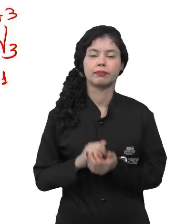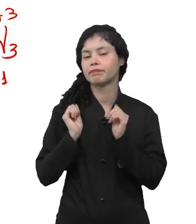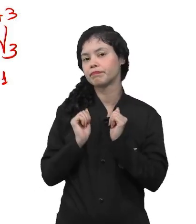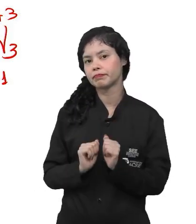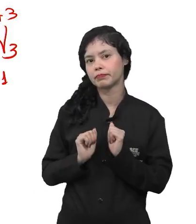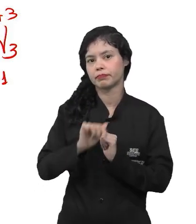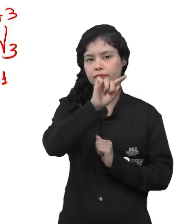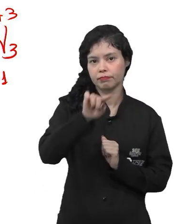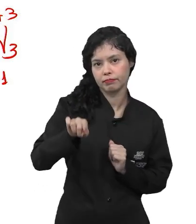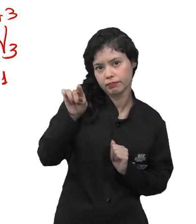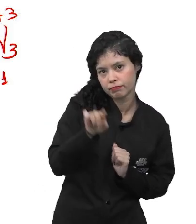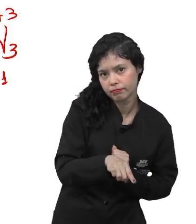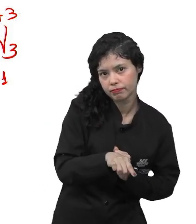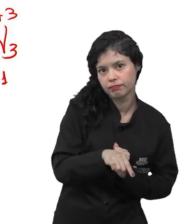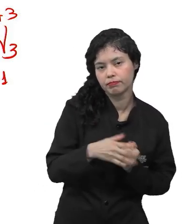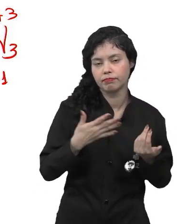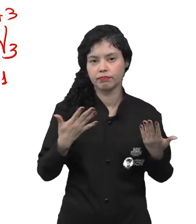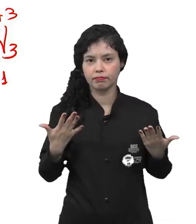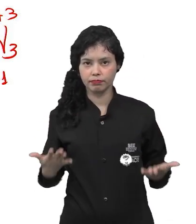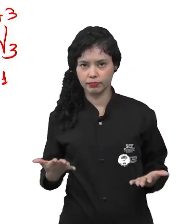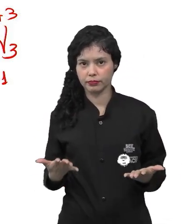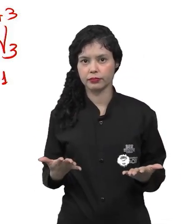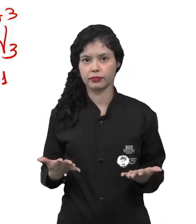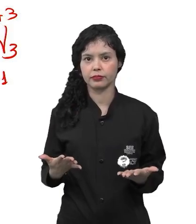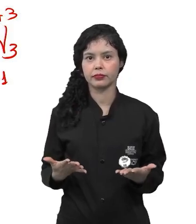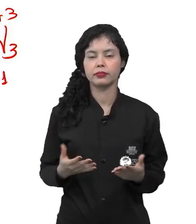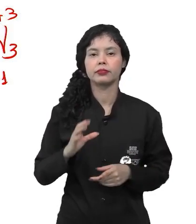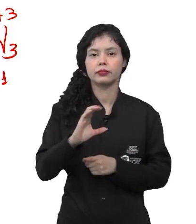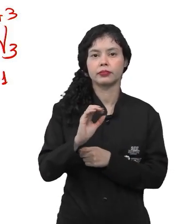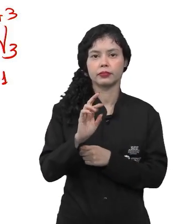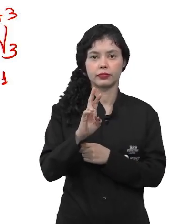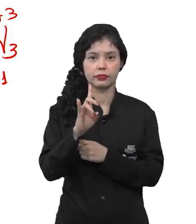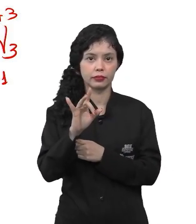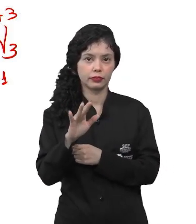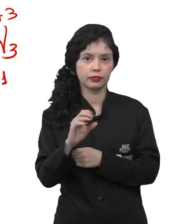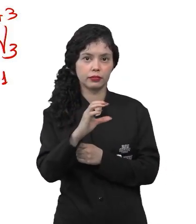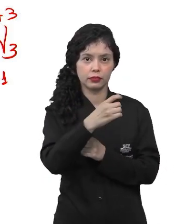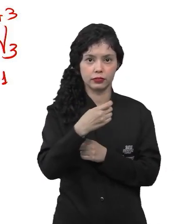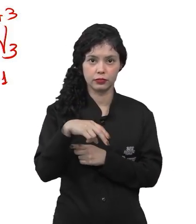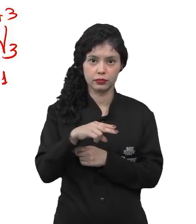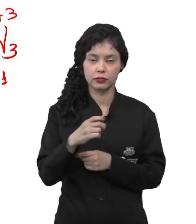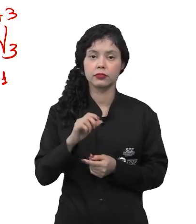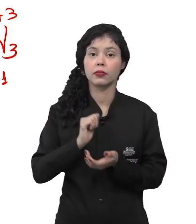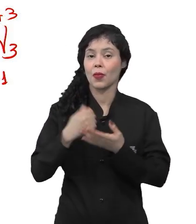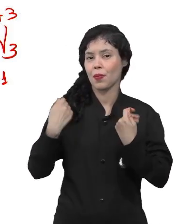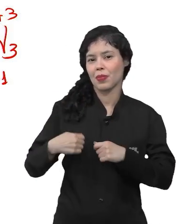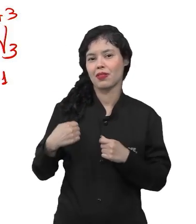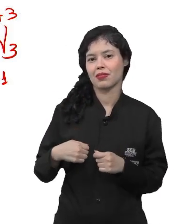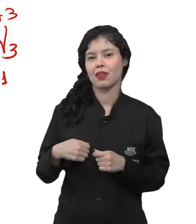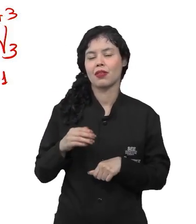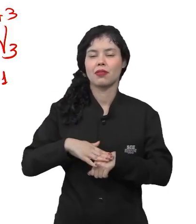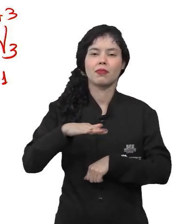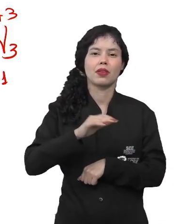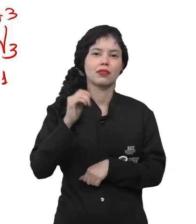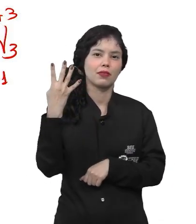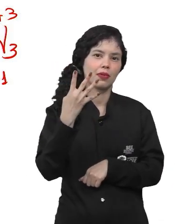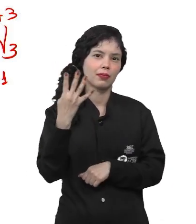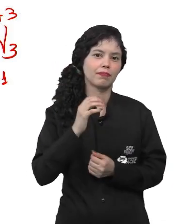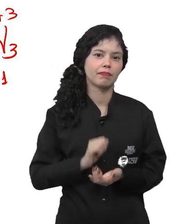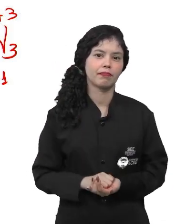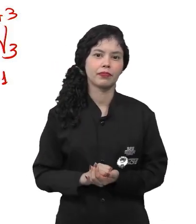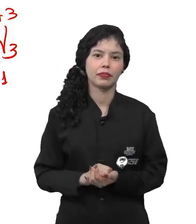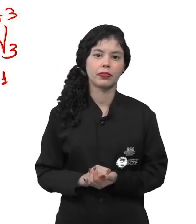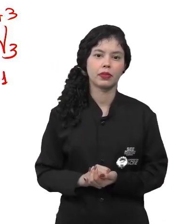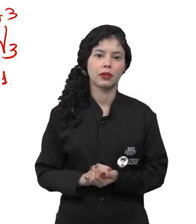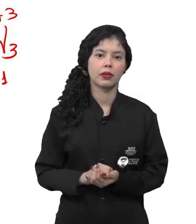poder anular aí, as cargas do NOx, o outro lado precisa ser mais 4, porque mais